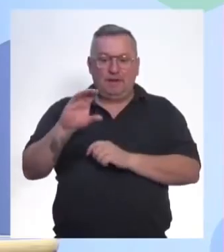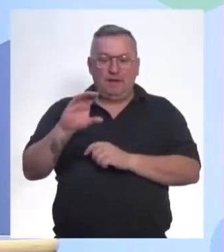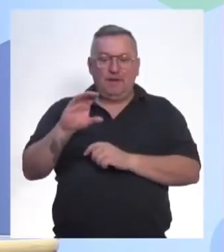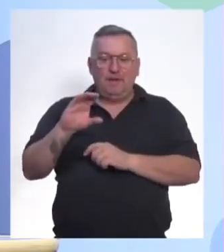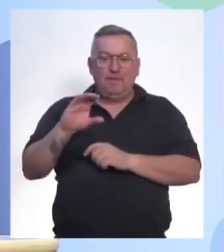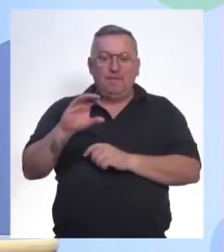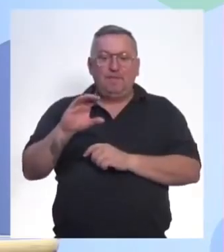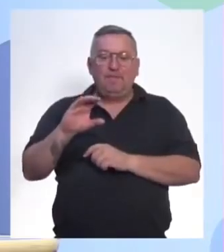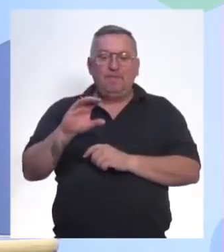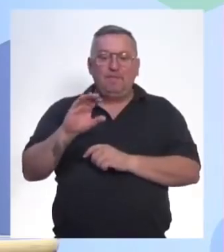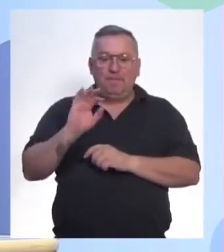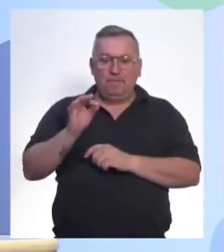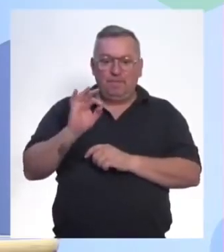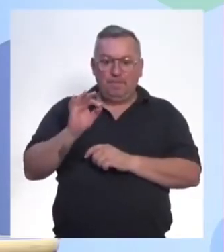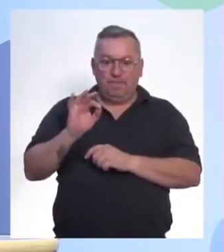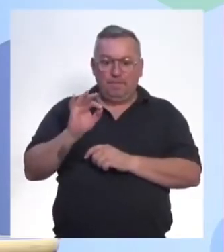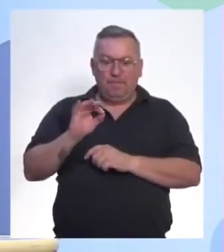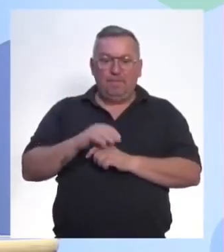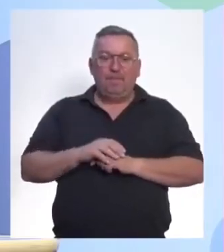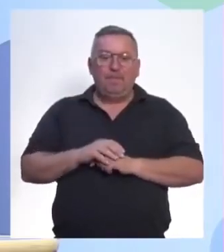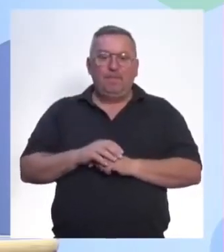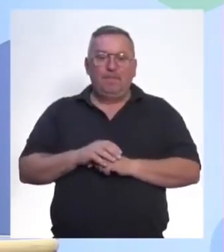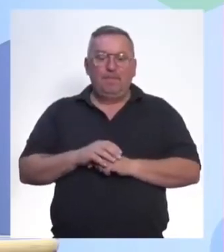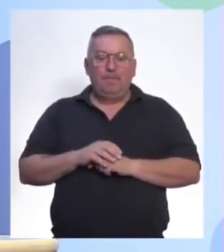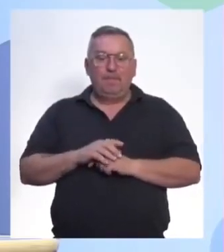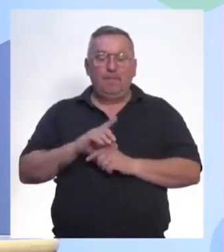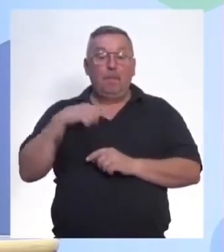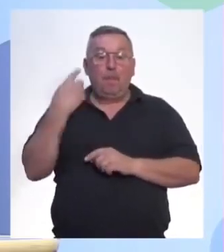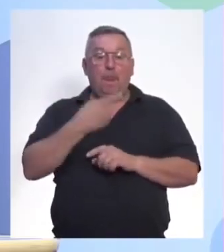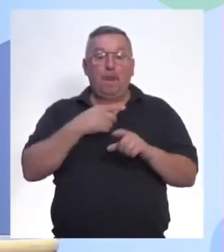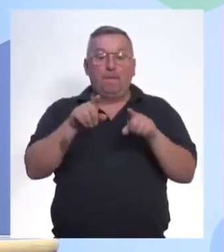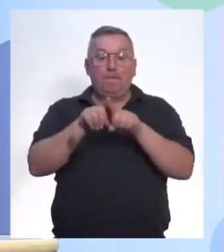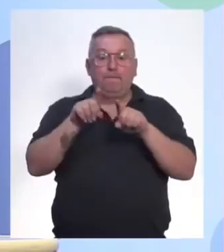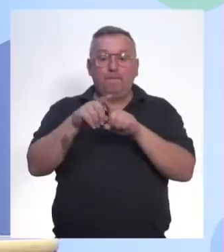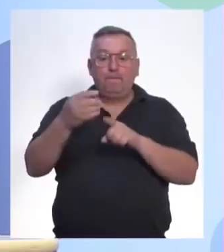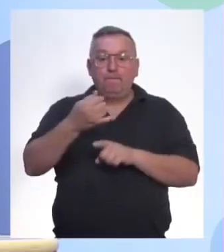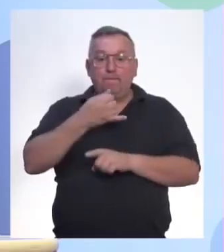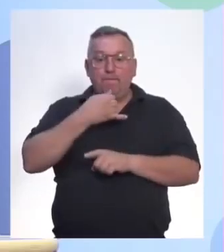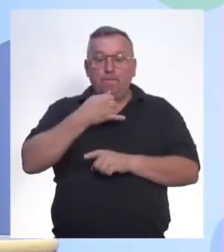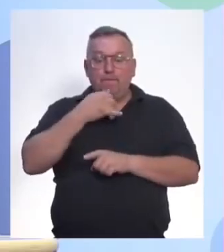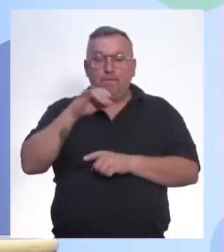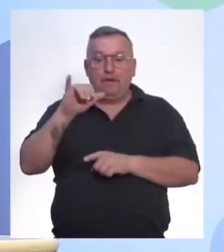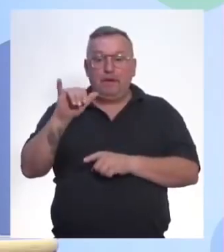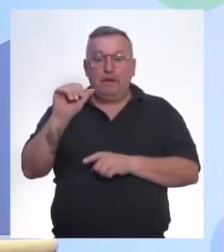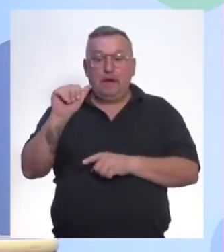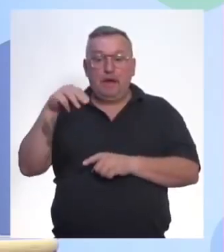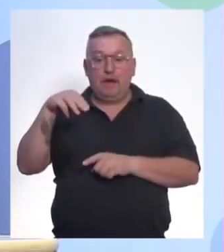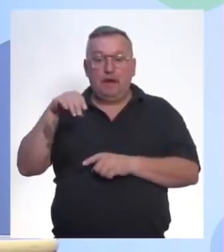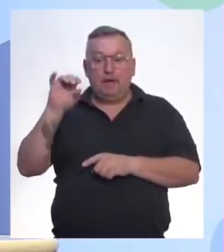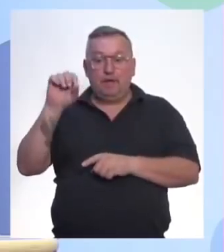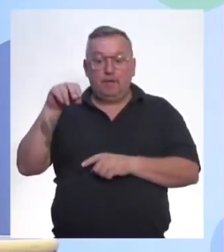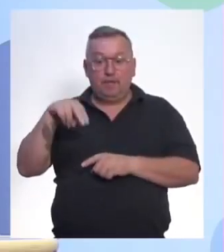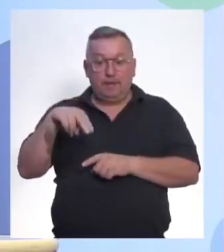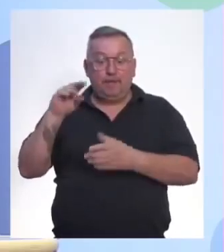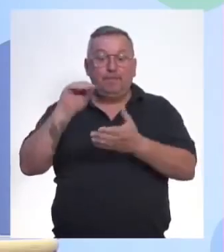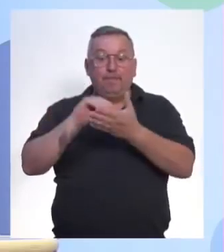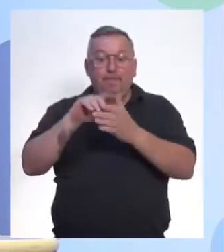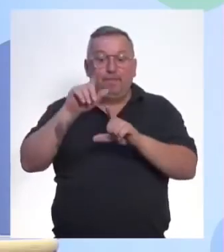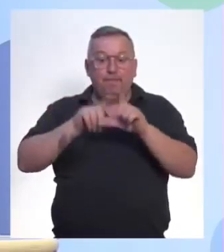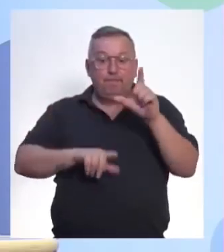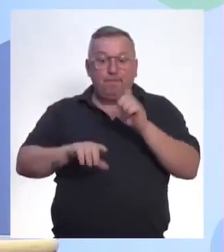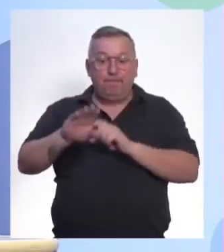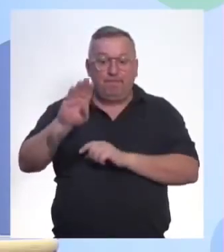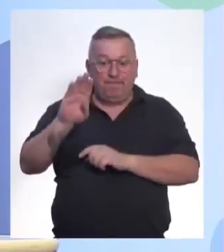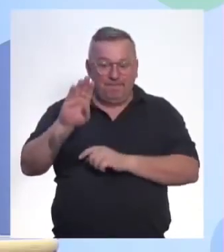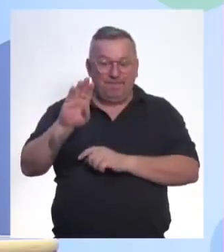100, certo? R$100. Aí nós temos, por exemplo, a Yasmin colocou a letra